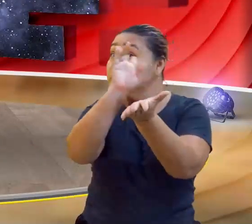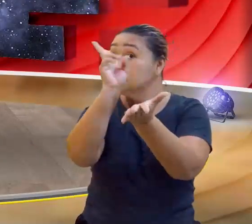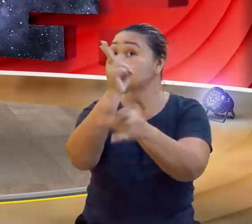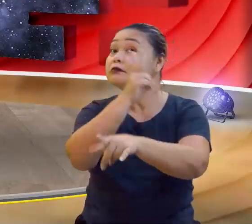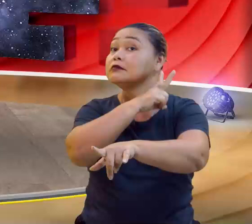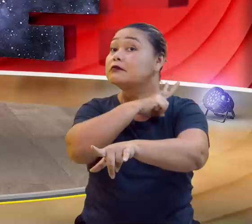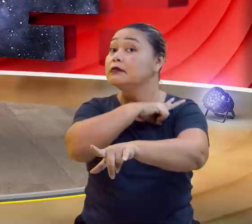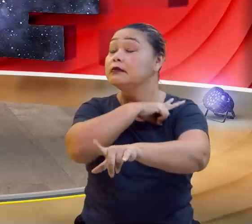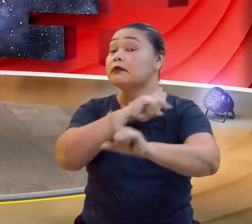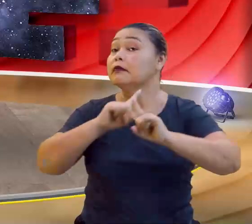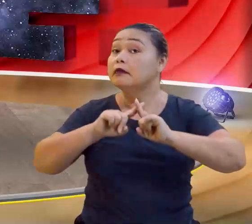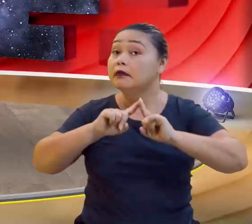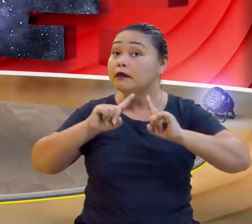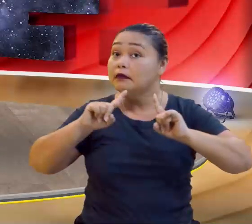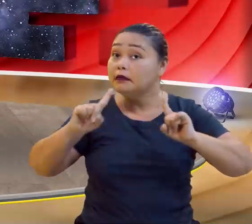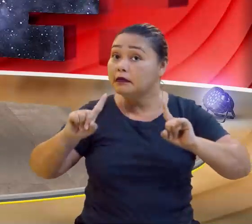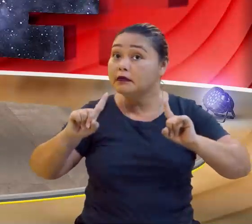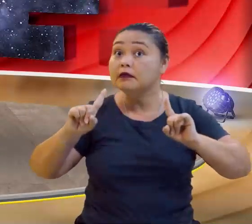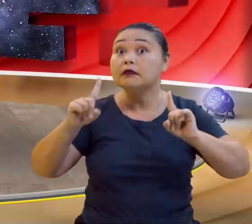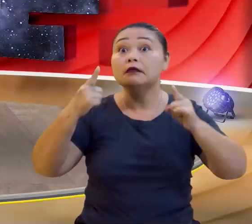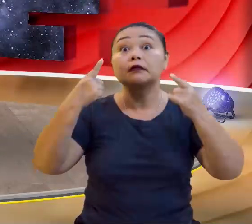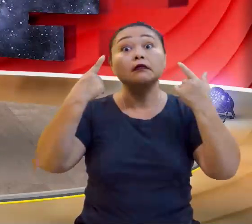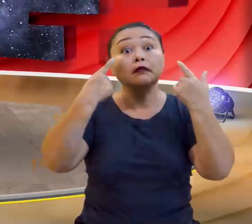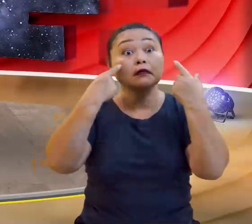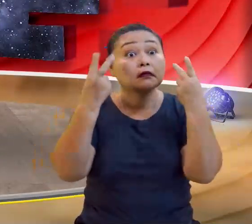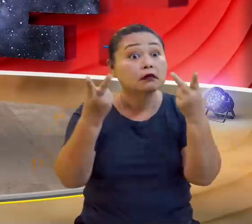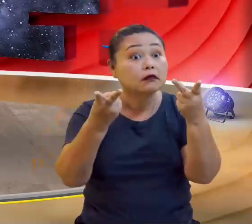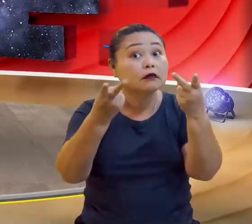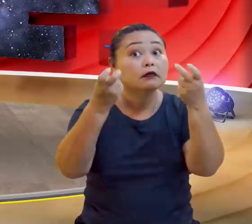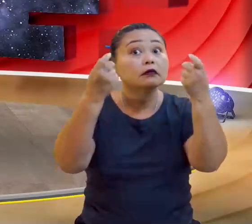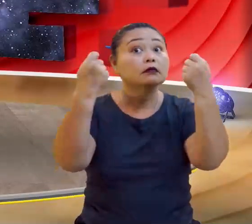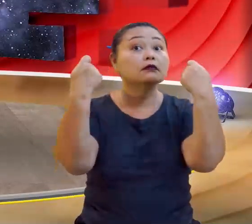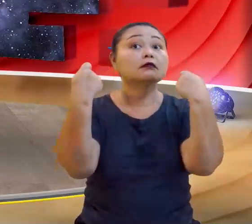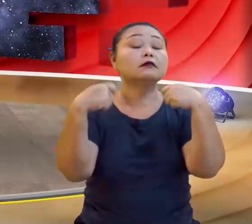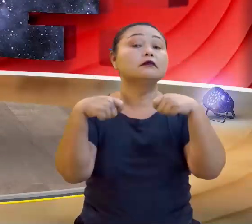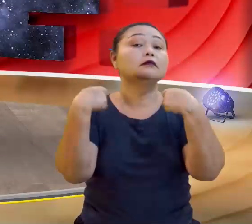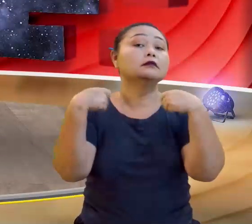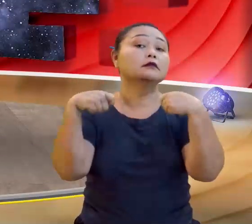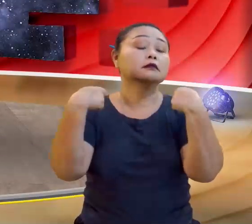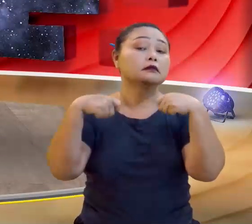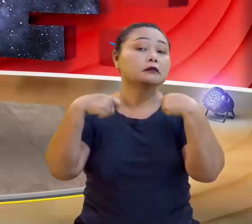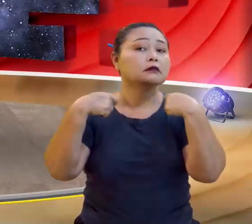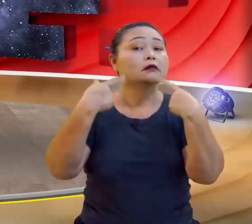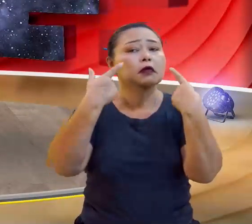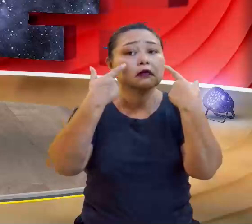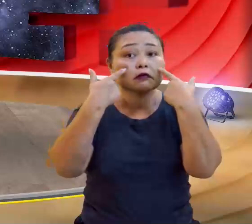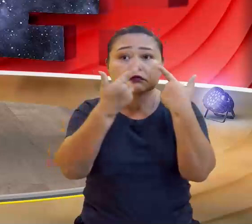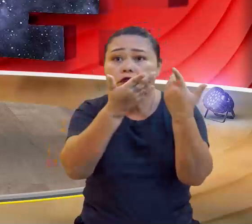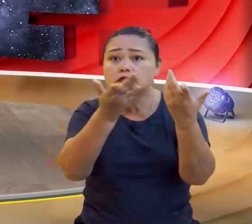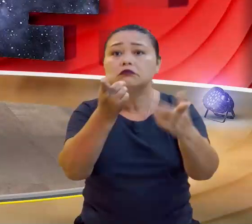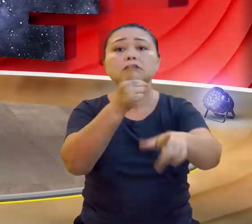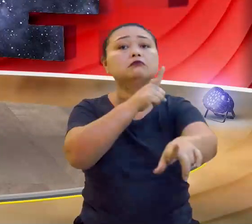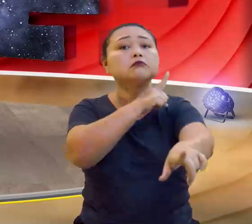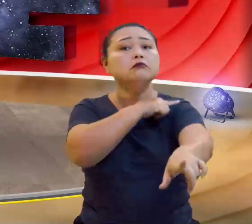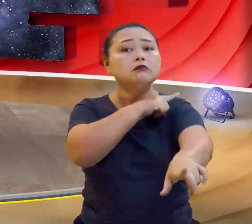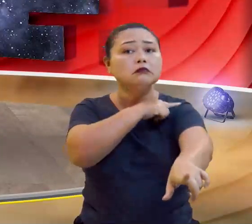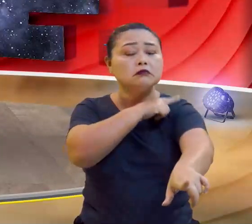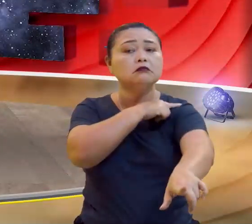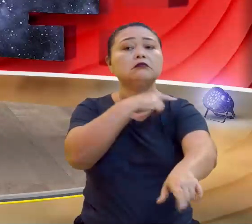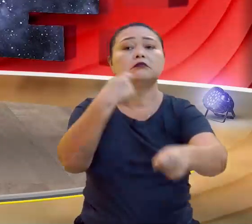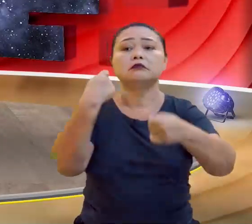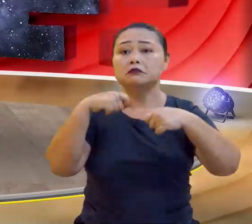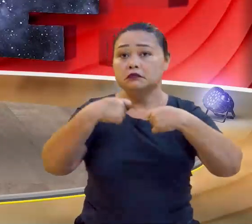a necessidade e vendo que o primeiro ano também já começa a abrir já um caminho diferente, Super